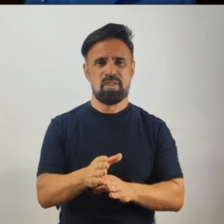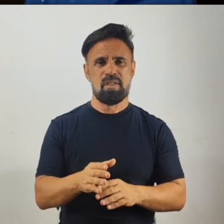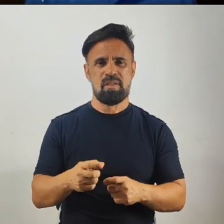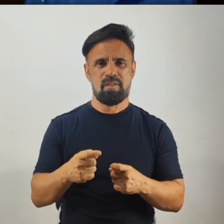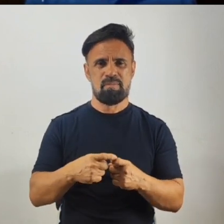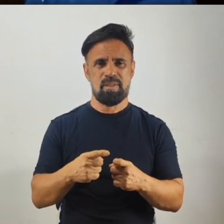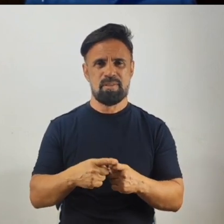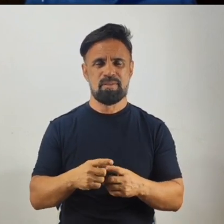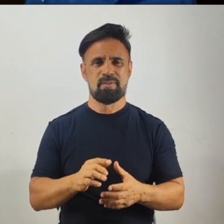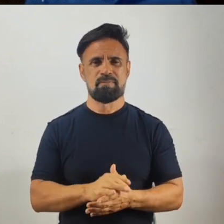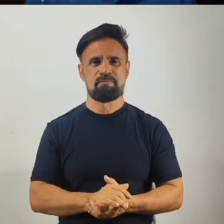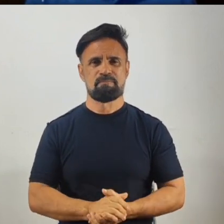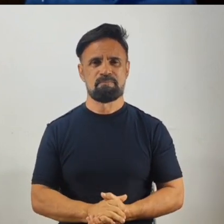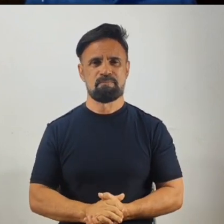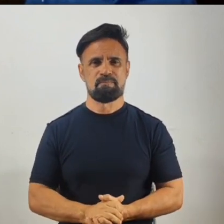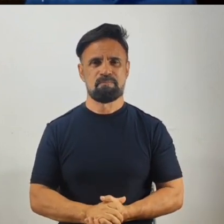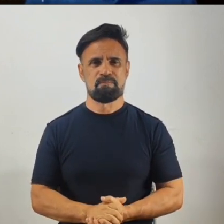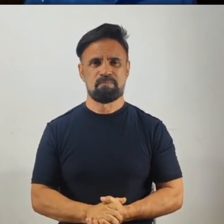Conselho Federal de Medicina.